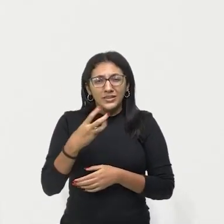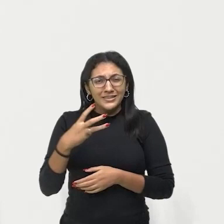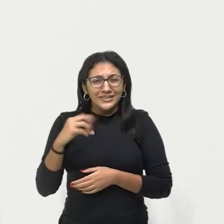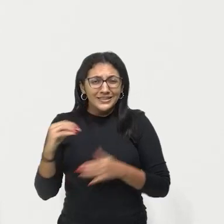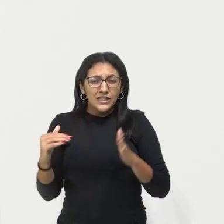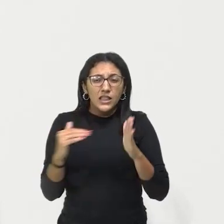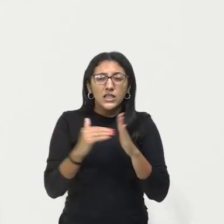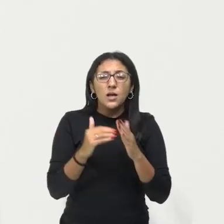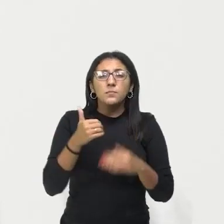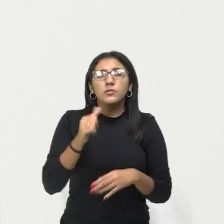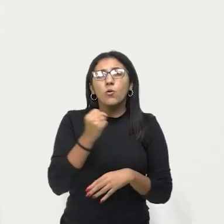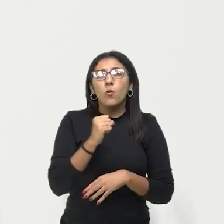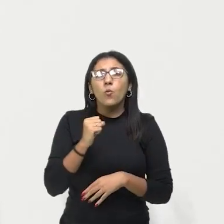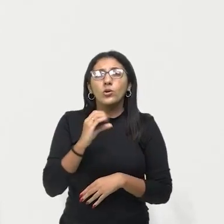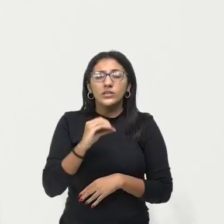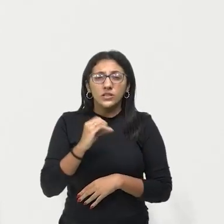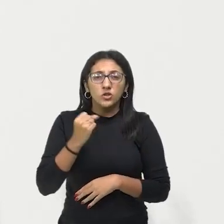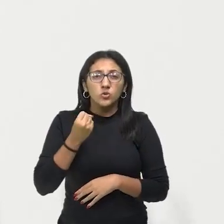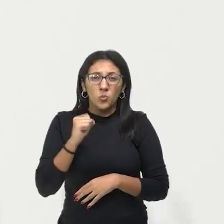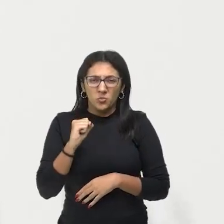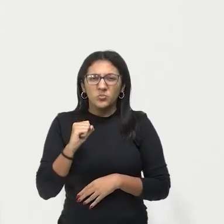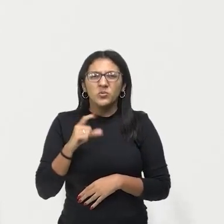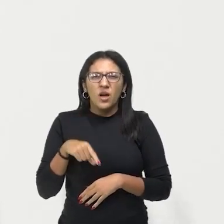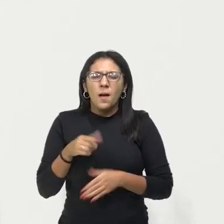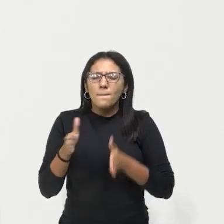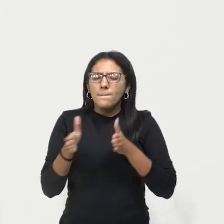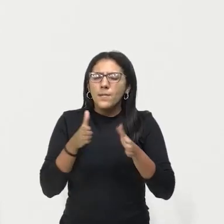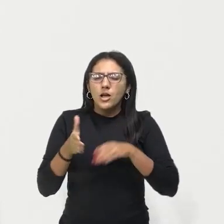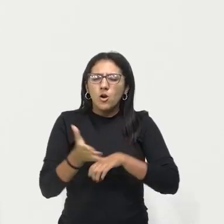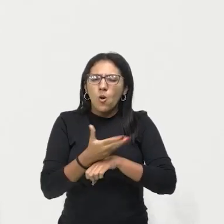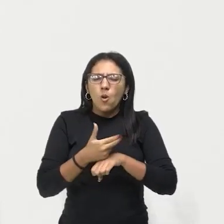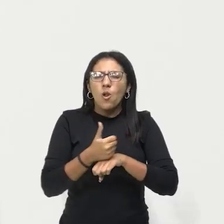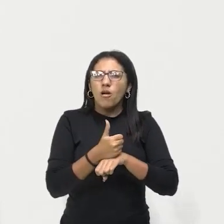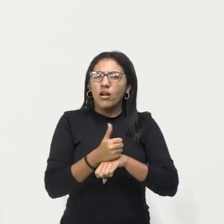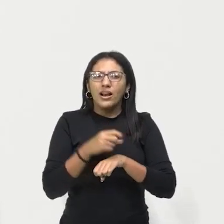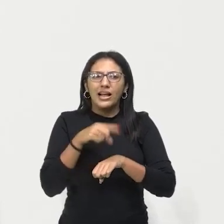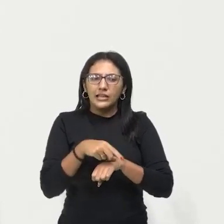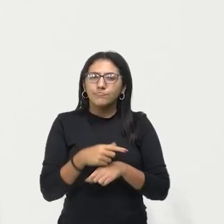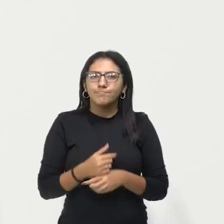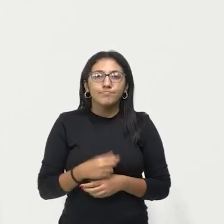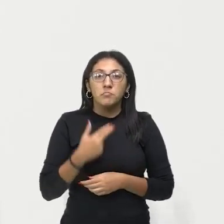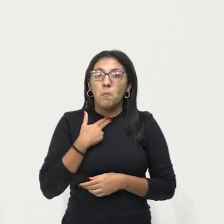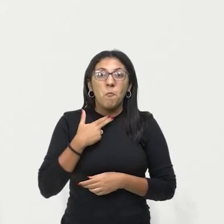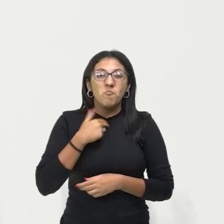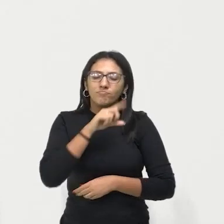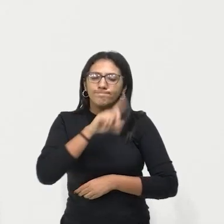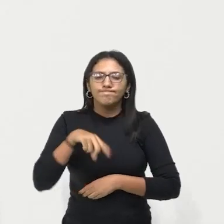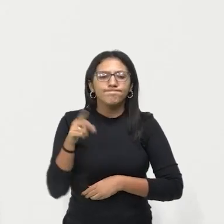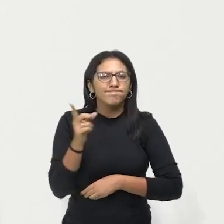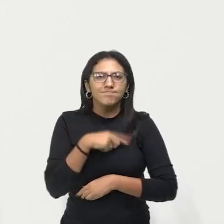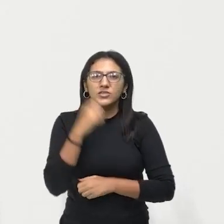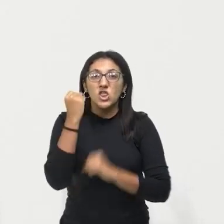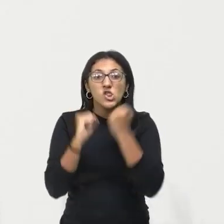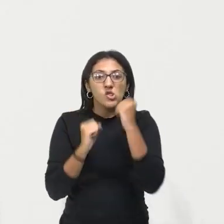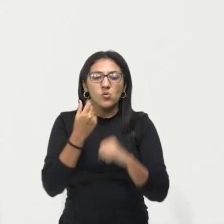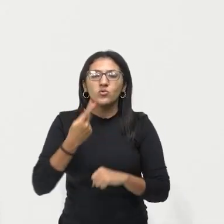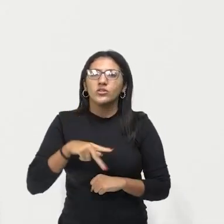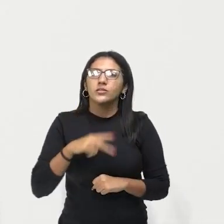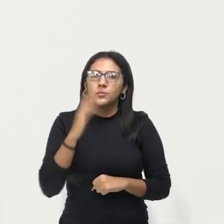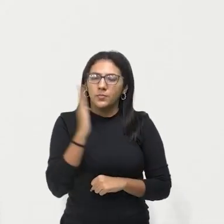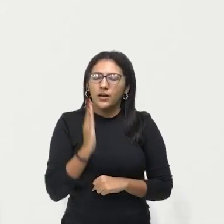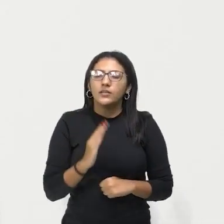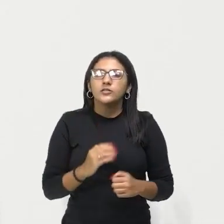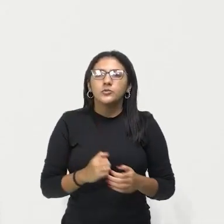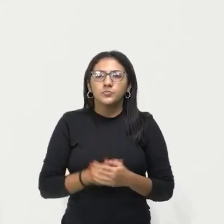808, que é o período colonial. Né? Basicamente, estava-se proibido trazer indústrias para cá, para o Brasil. De